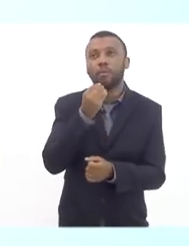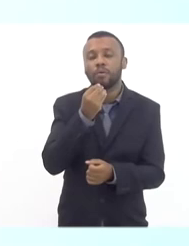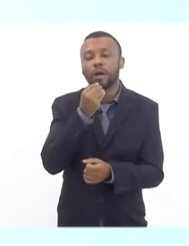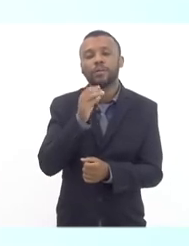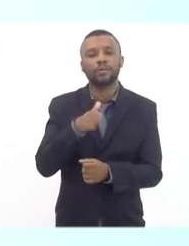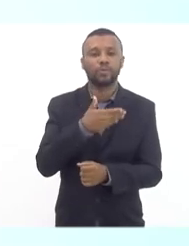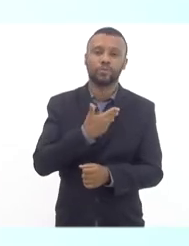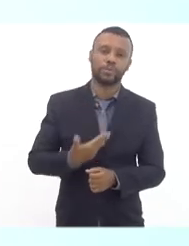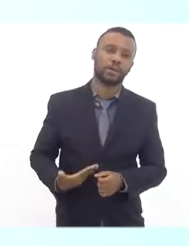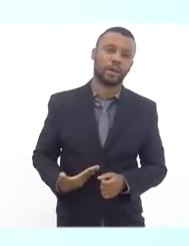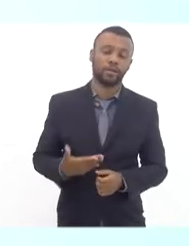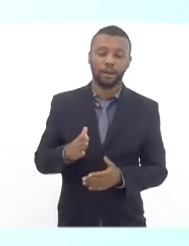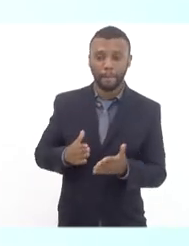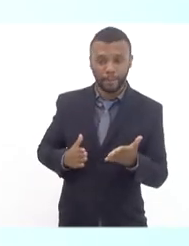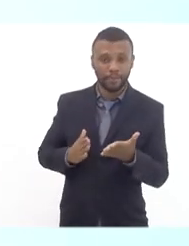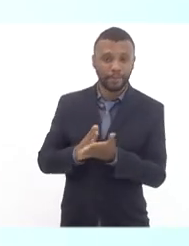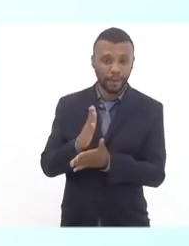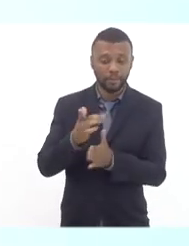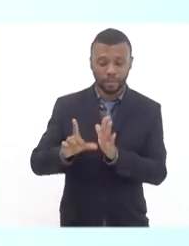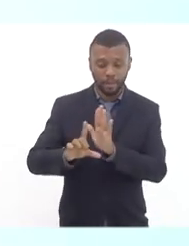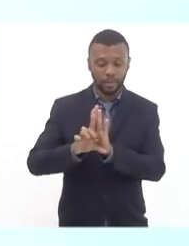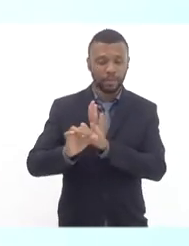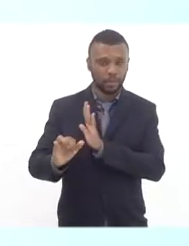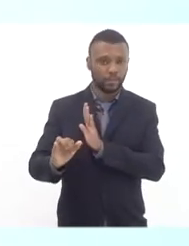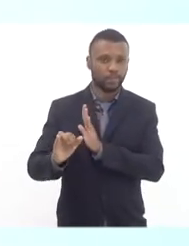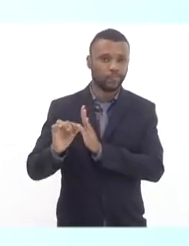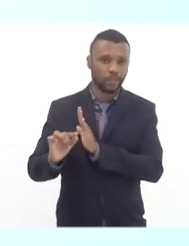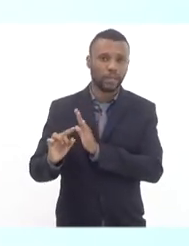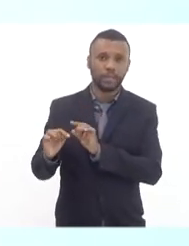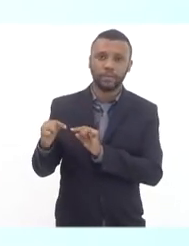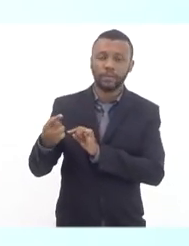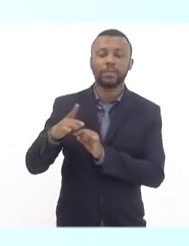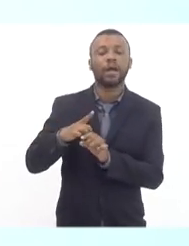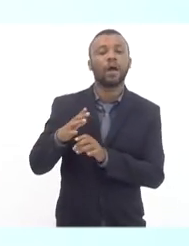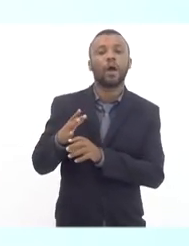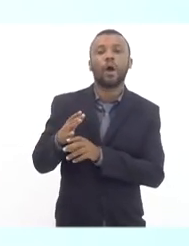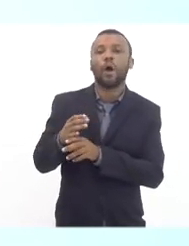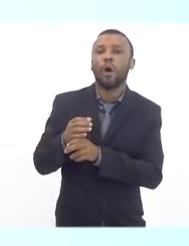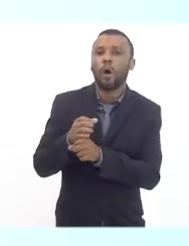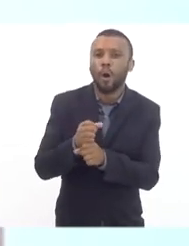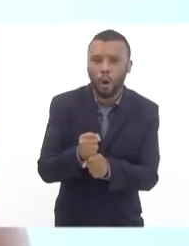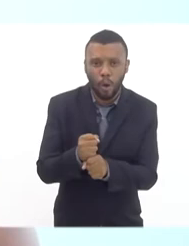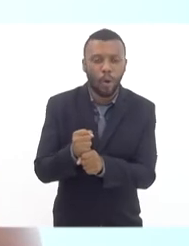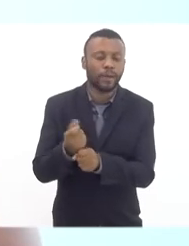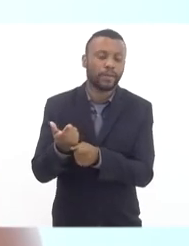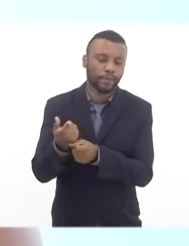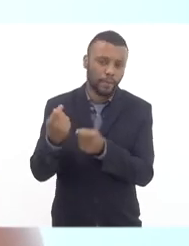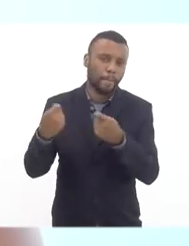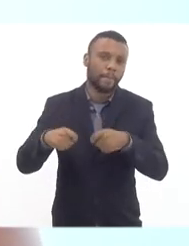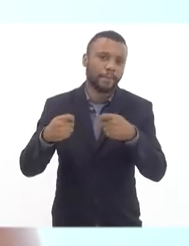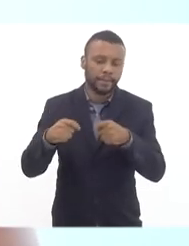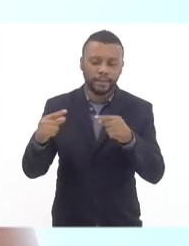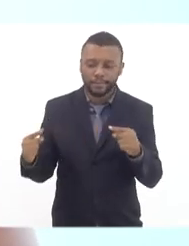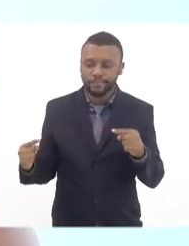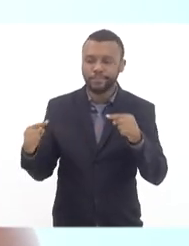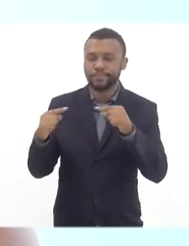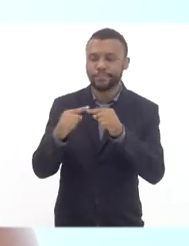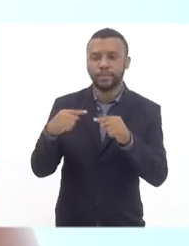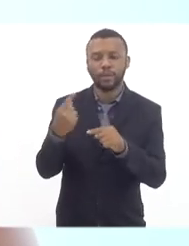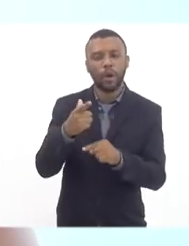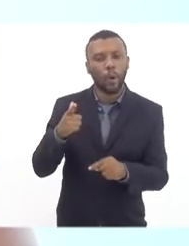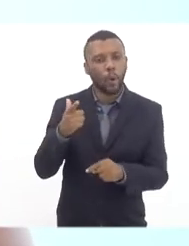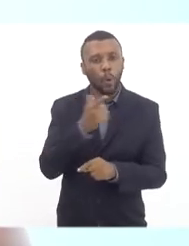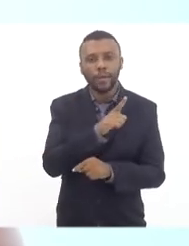Então, aprovada essa legislação aqui, em seguida, o debate sobre orçamento precisa se encaixar para a gente poder conseguir operar